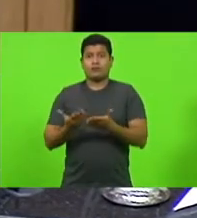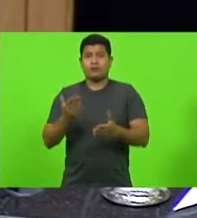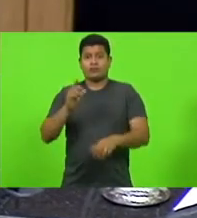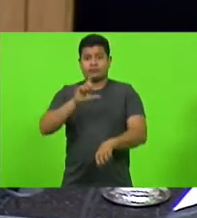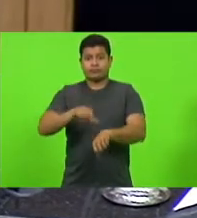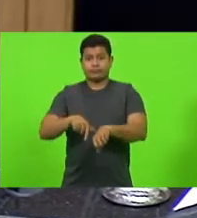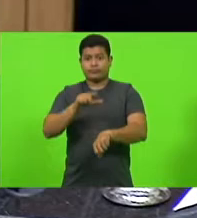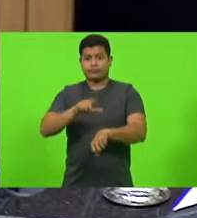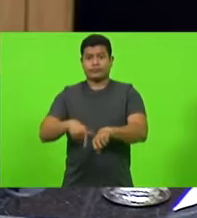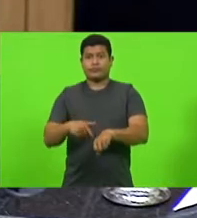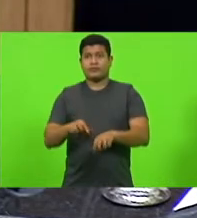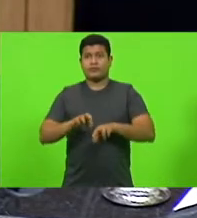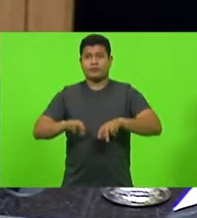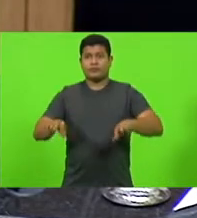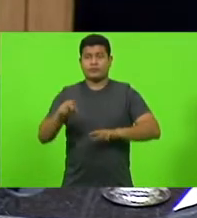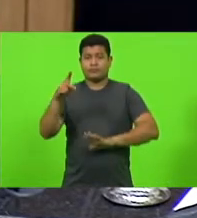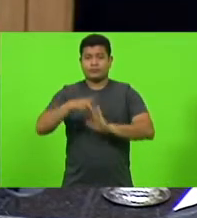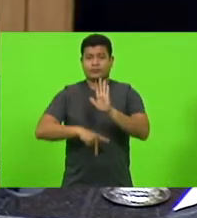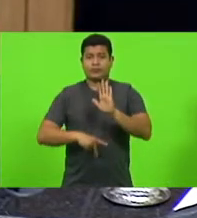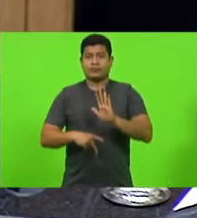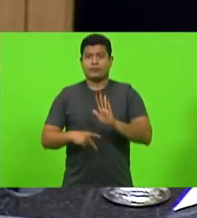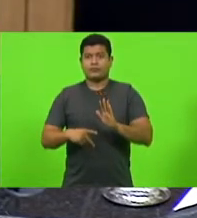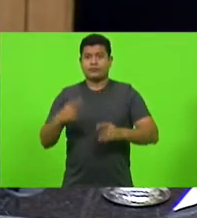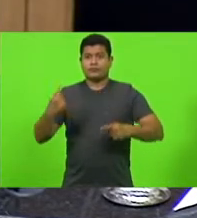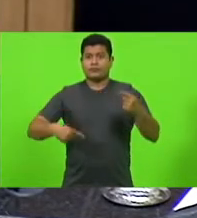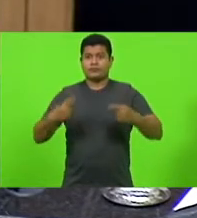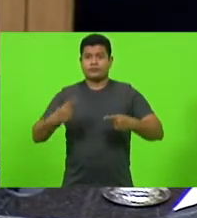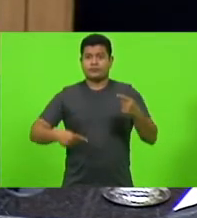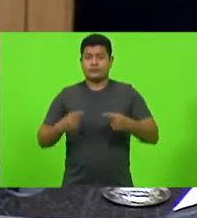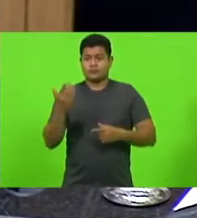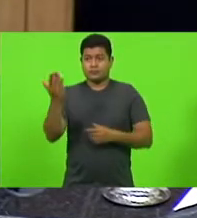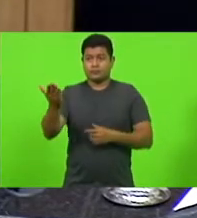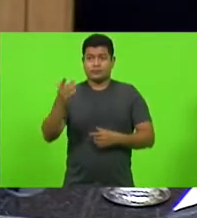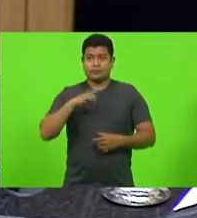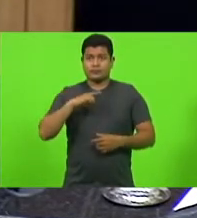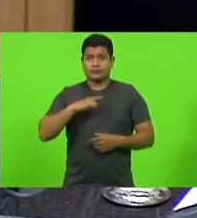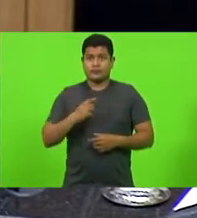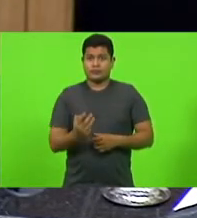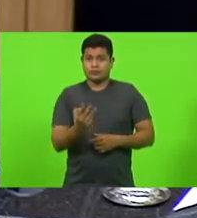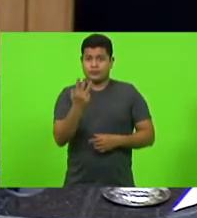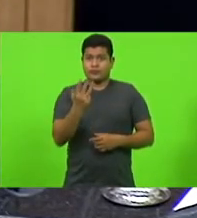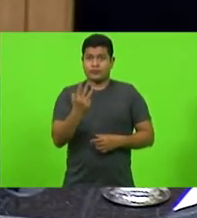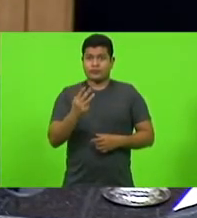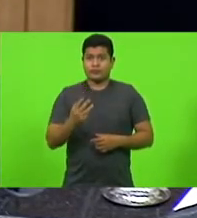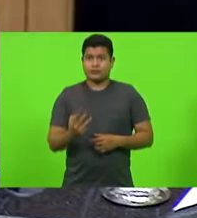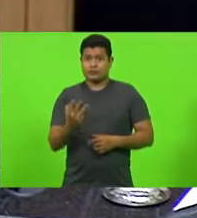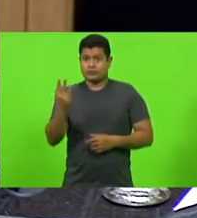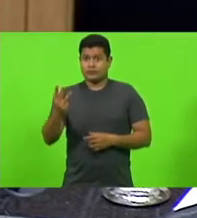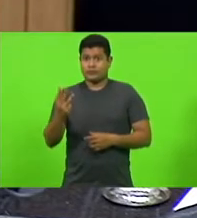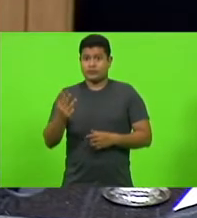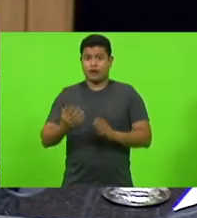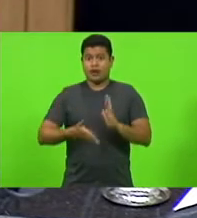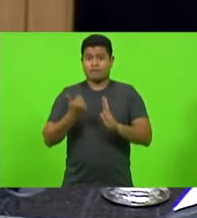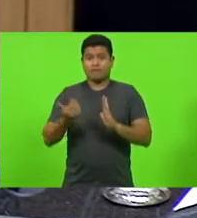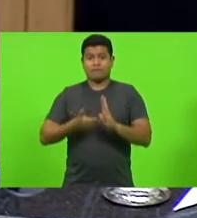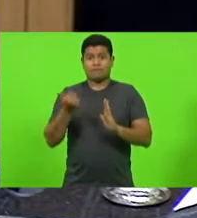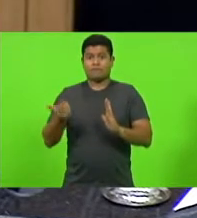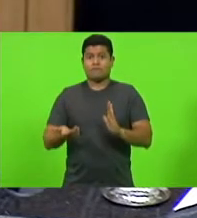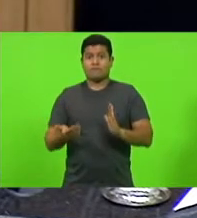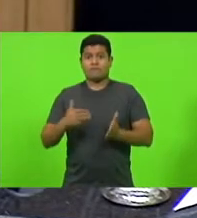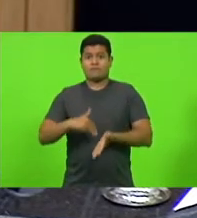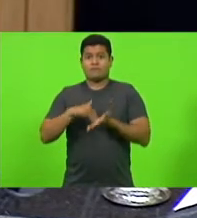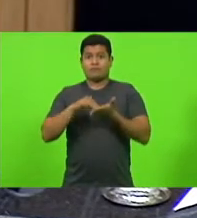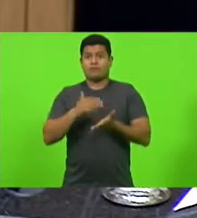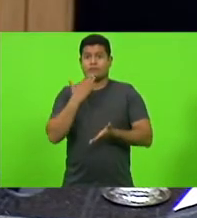ordem do dia, tem vários projetos para a gente discutir aí. O senhor, semana passada, falou que só tinha mais três folhas de moção e pedido